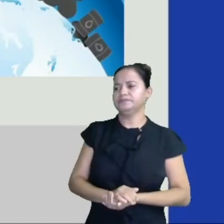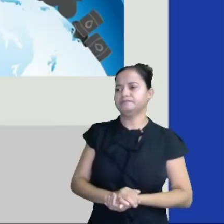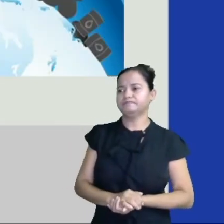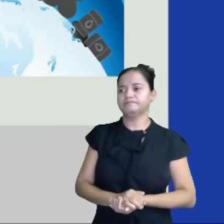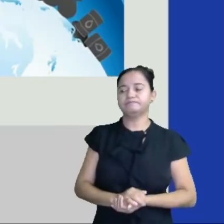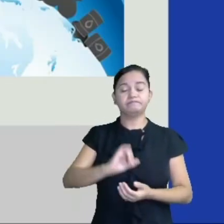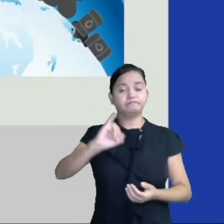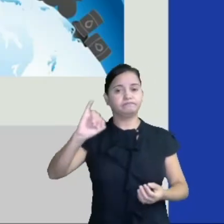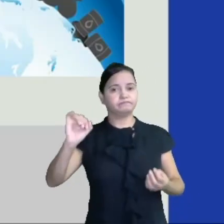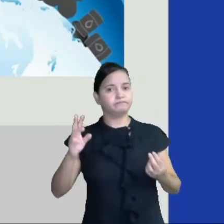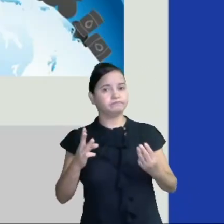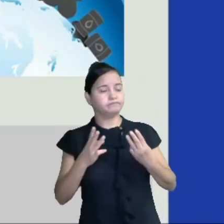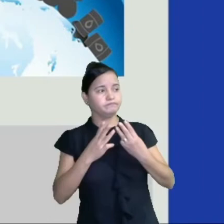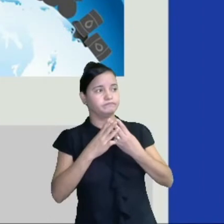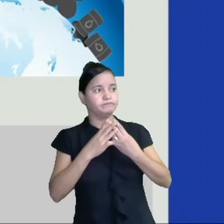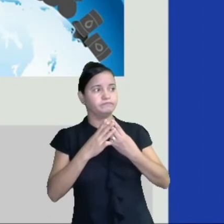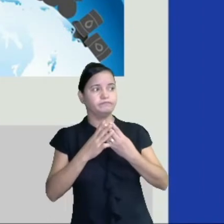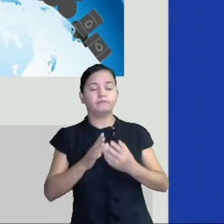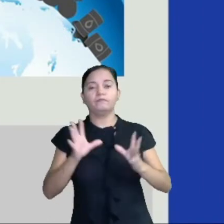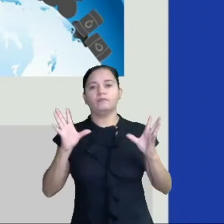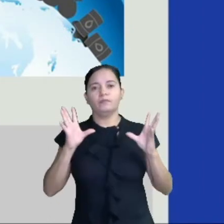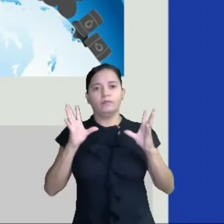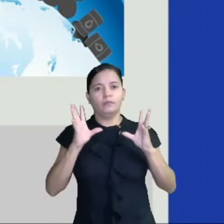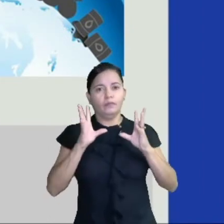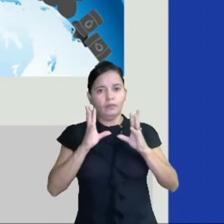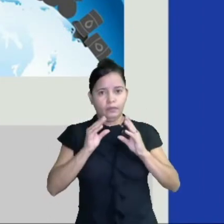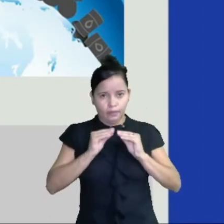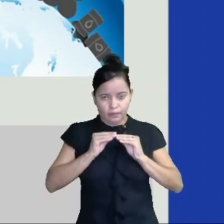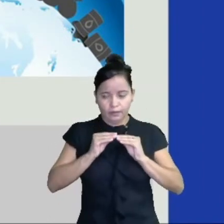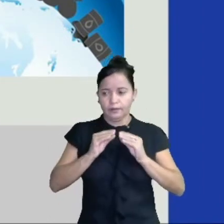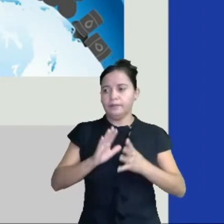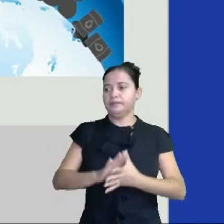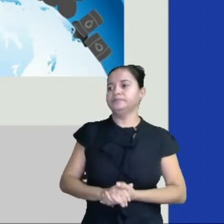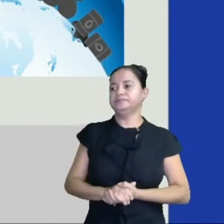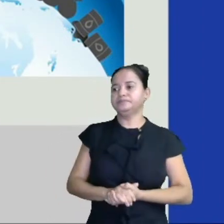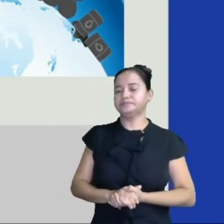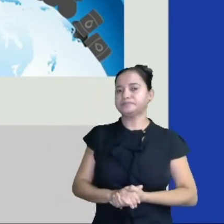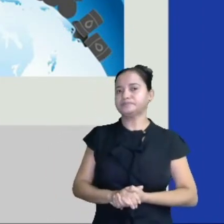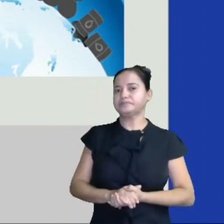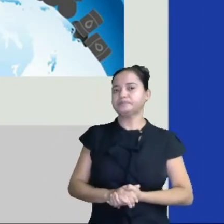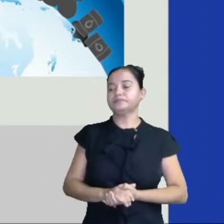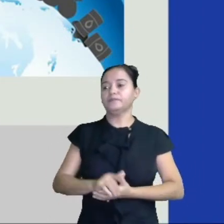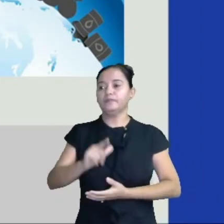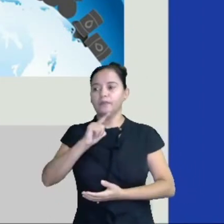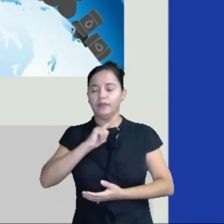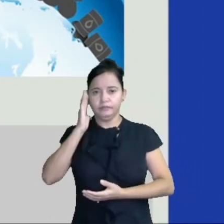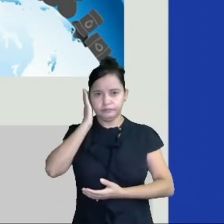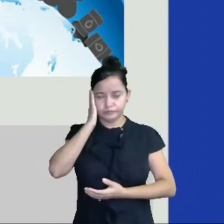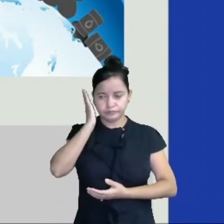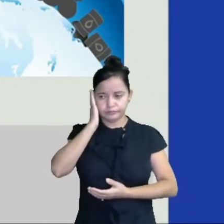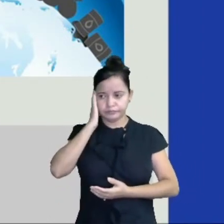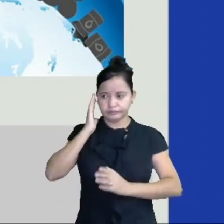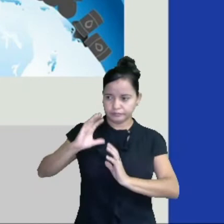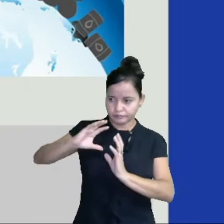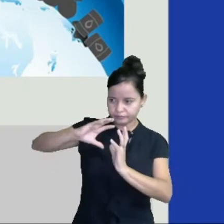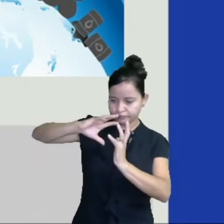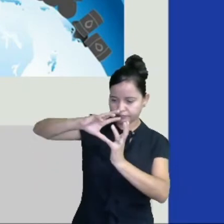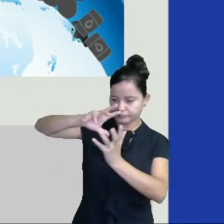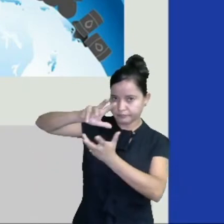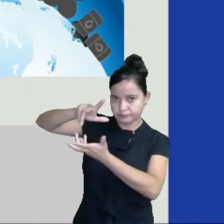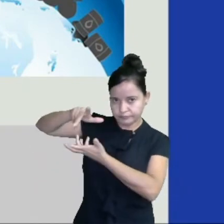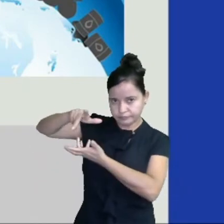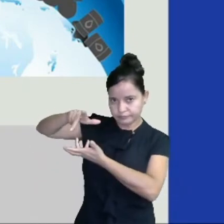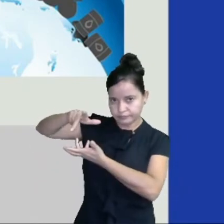E aqui, ó, um pequeno resumo, onde a gente tem aqui, ó, para vocês entenderem, mais uma vez falando aqui da camada de ozônio, ela está mais ou menos